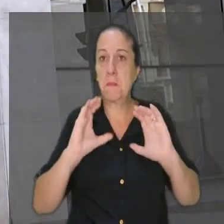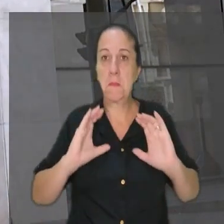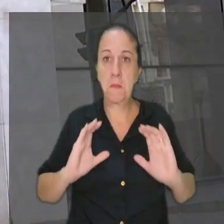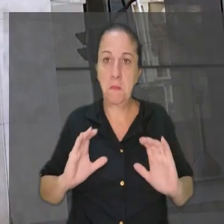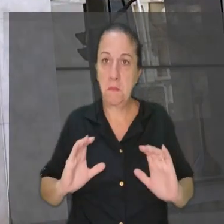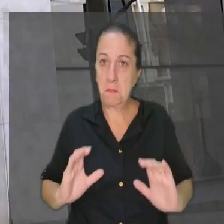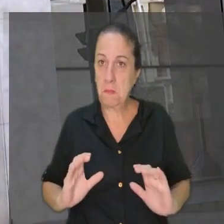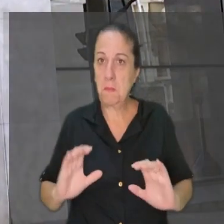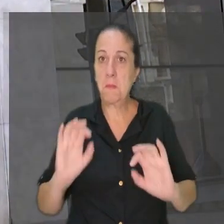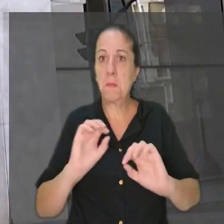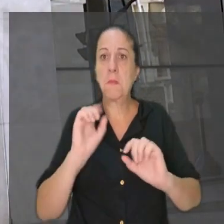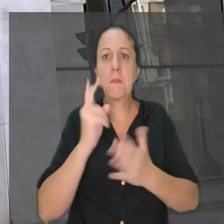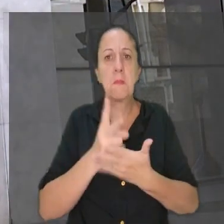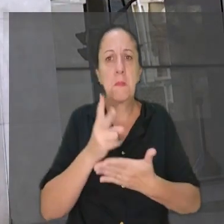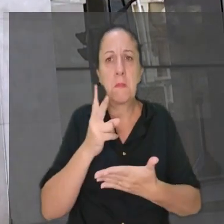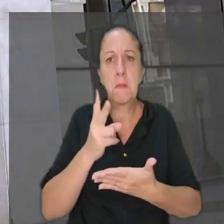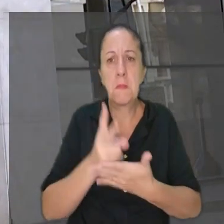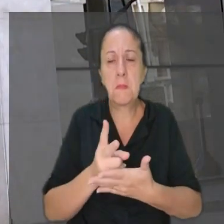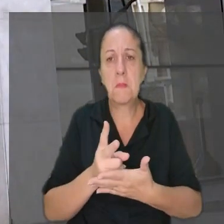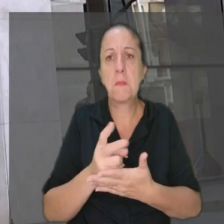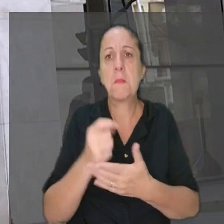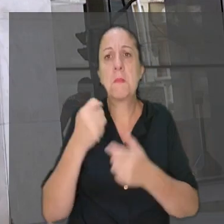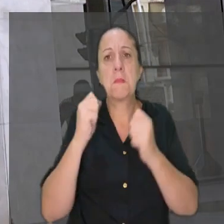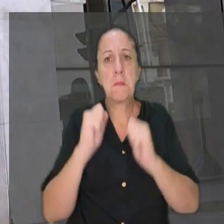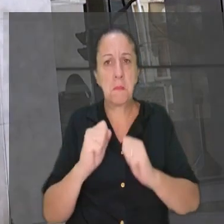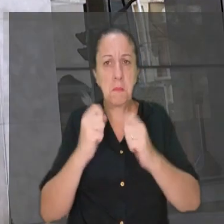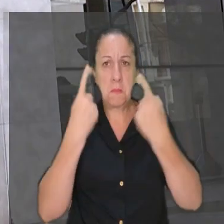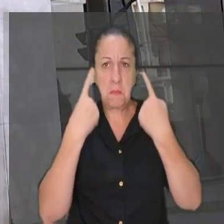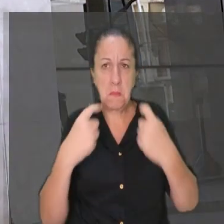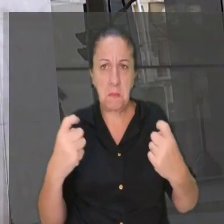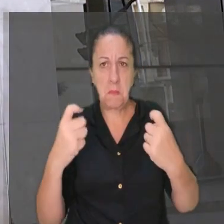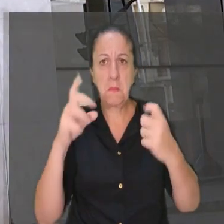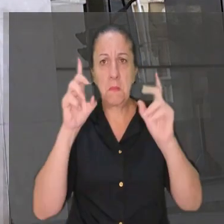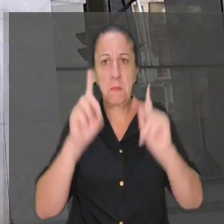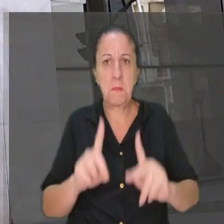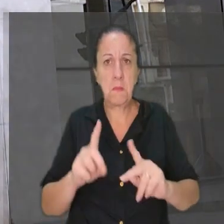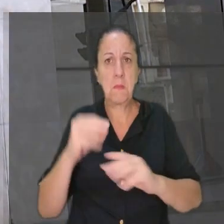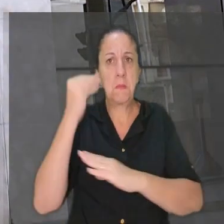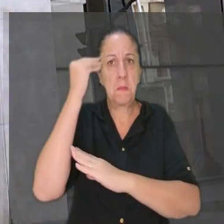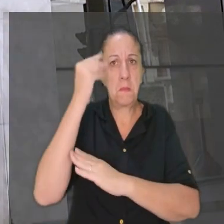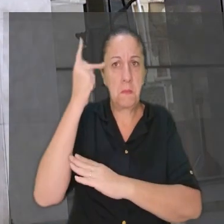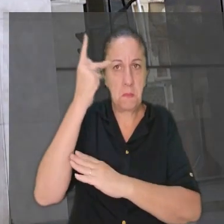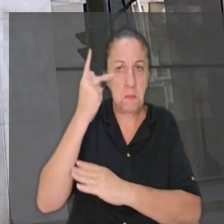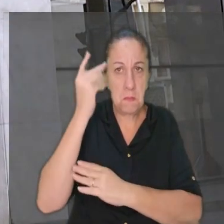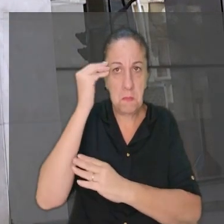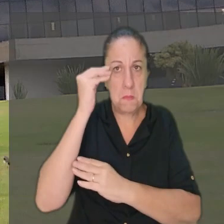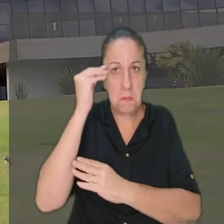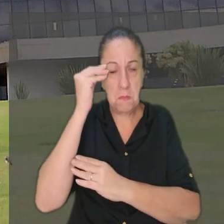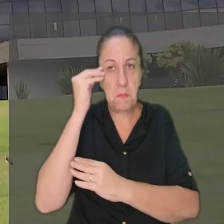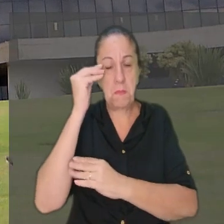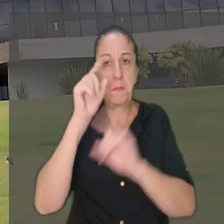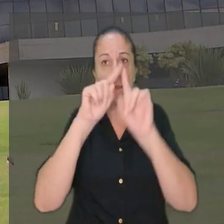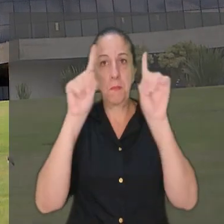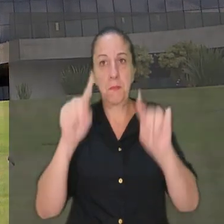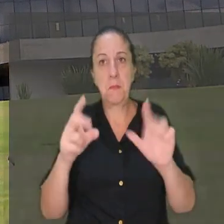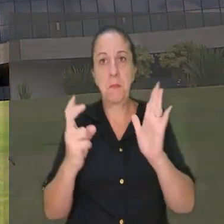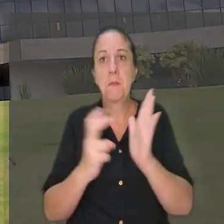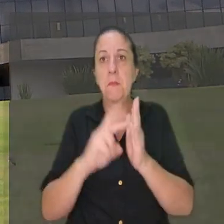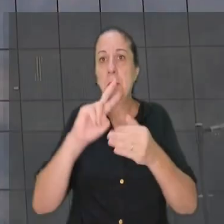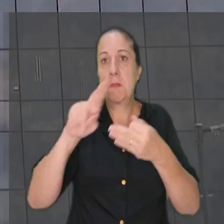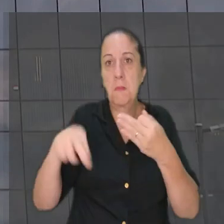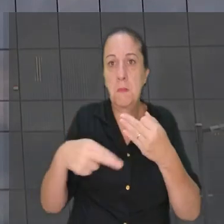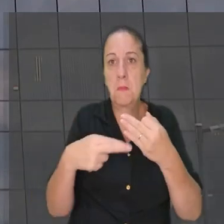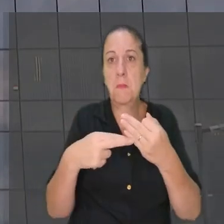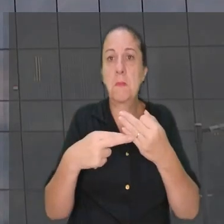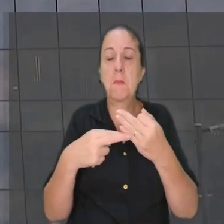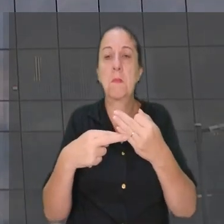comportamento repetido ou sistemático que pudesse ter violado a dignidade ou a integridade psíquica do empregado. O bancário recorreu ao